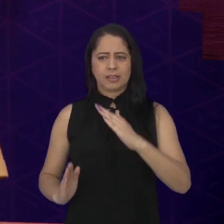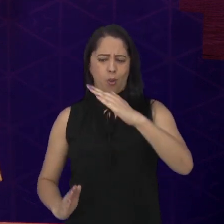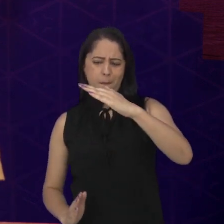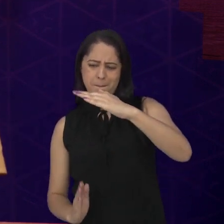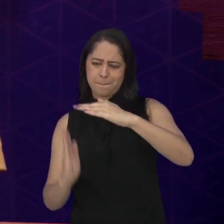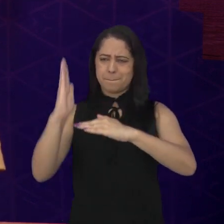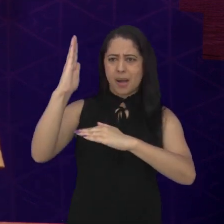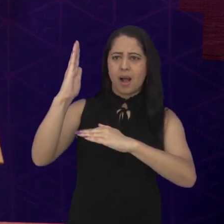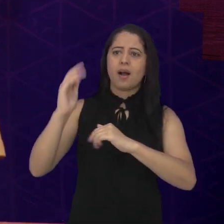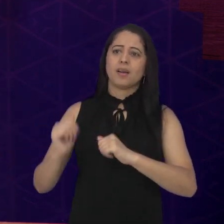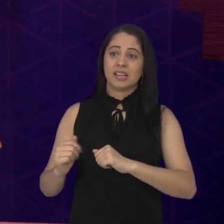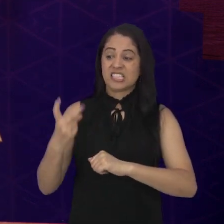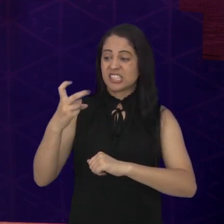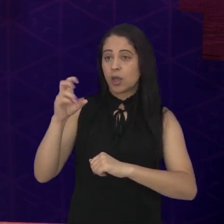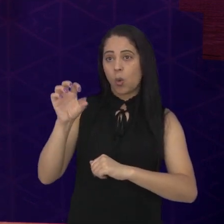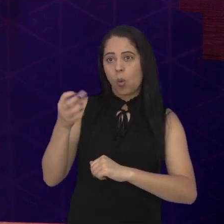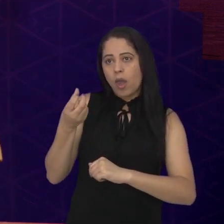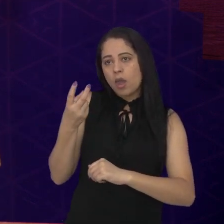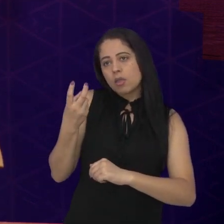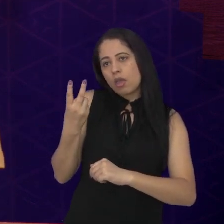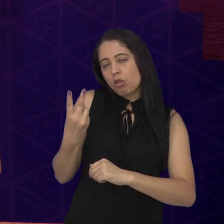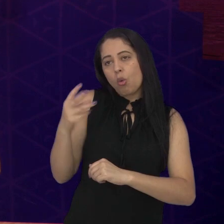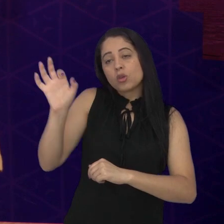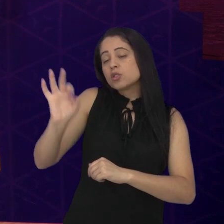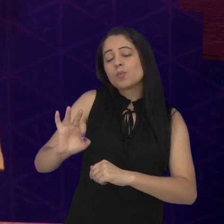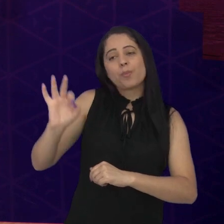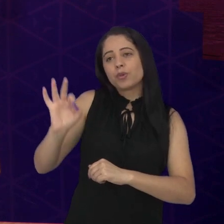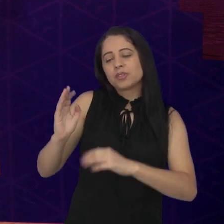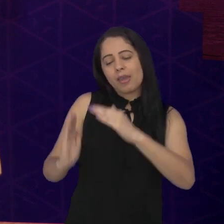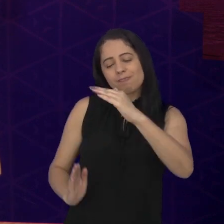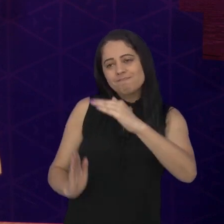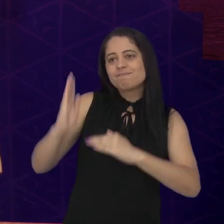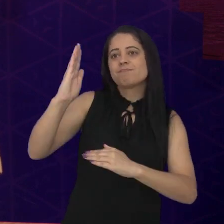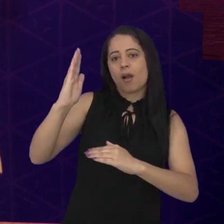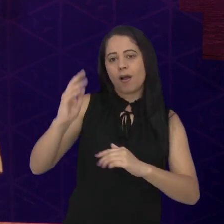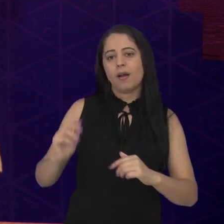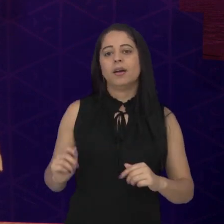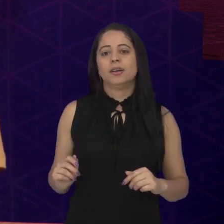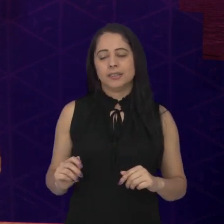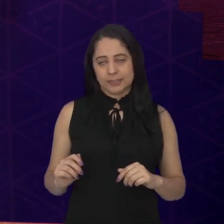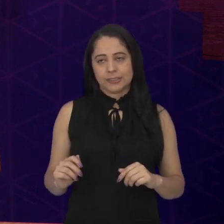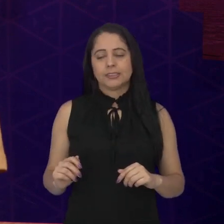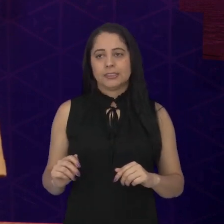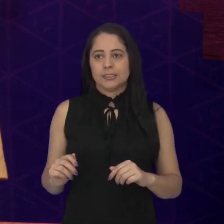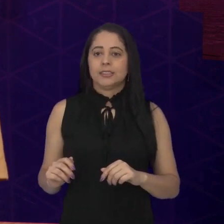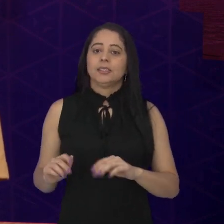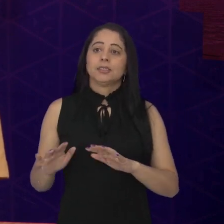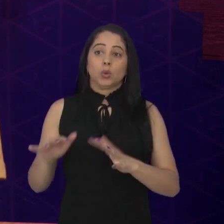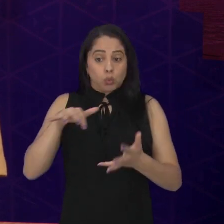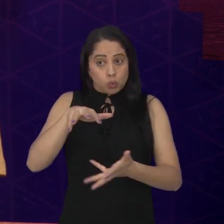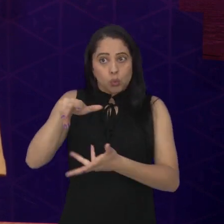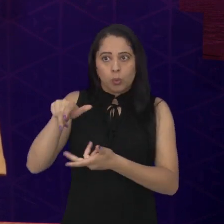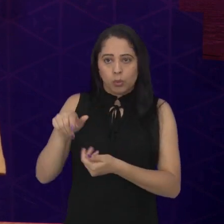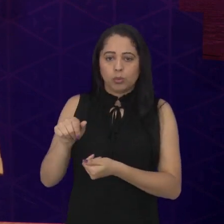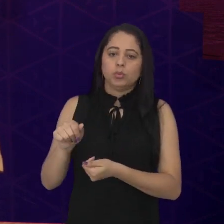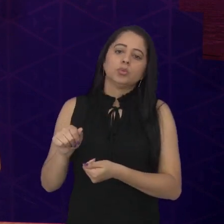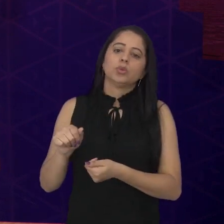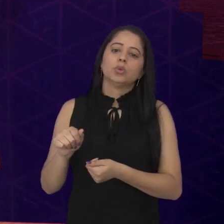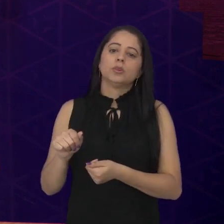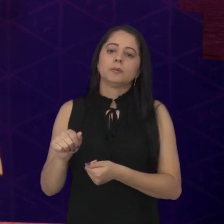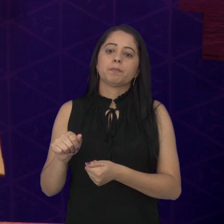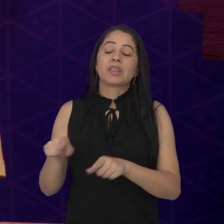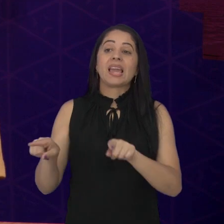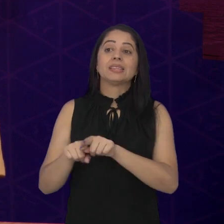prolabore, do mês dali, recebe 50% dos salários, vamos dizer assim, da